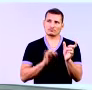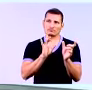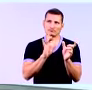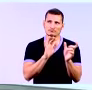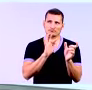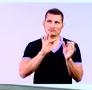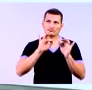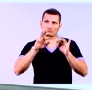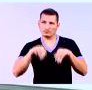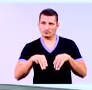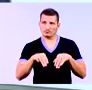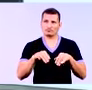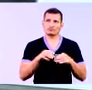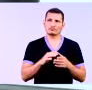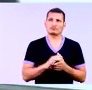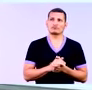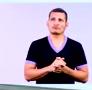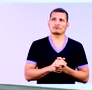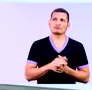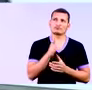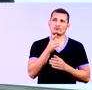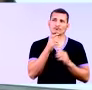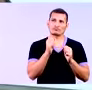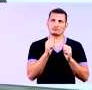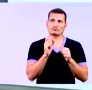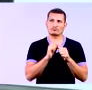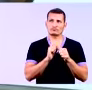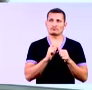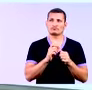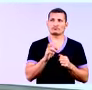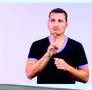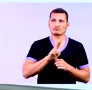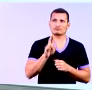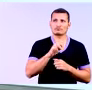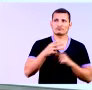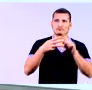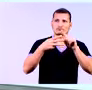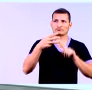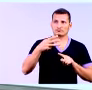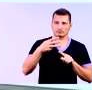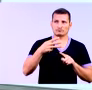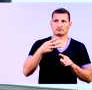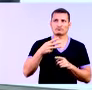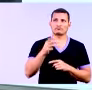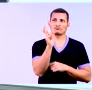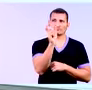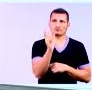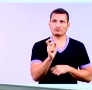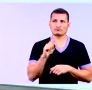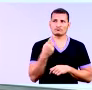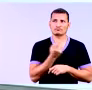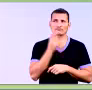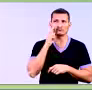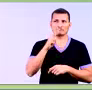para garantir a consistência, você pode fazer isso de forma explícita, utilizando os 3 comandos que nós vimos. Ok?